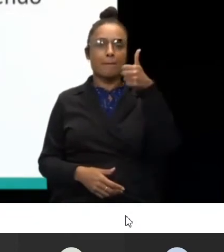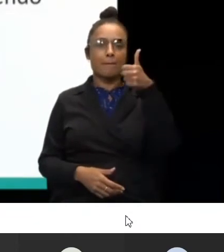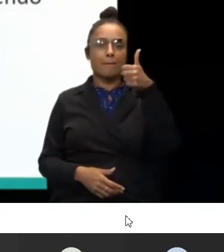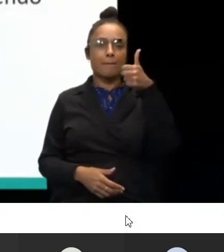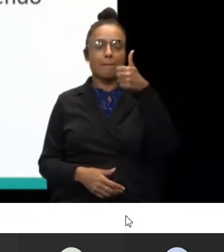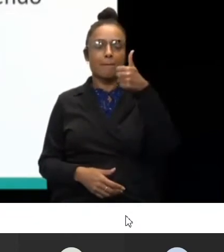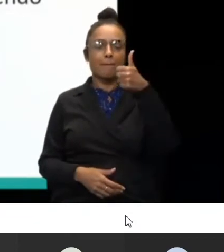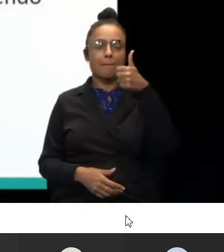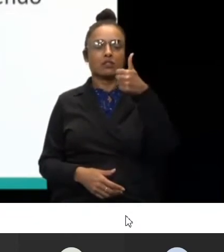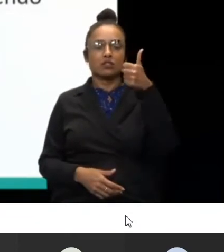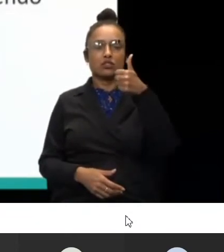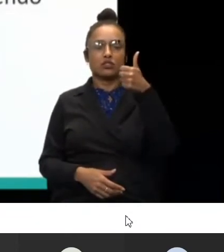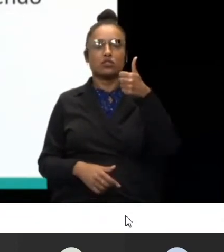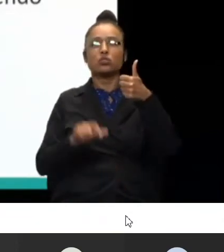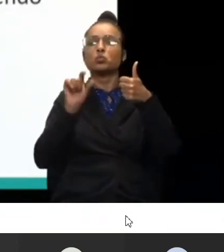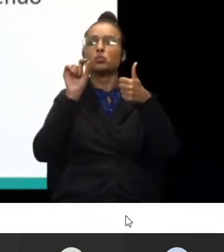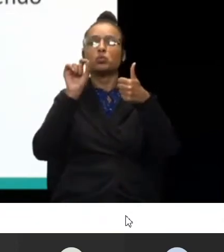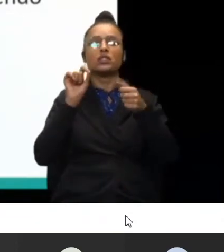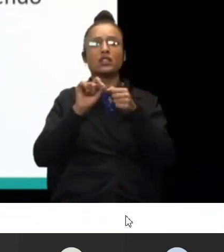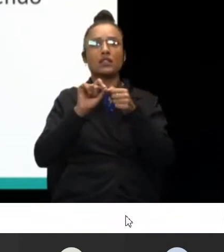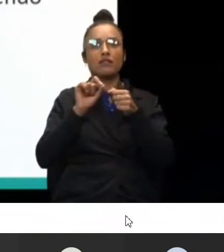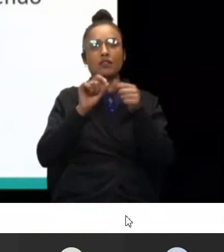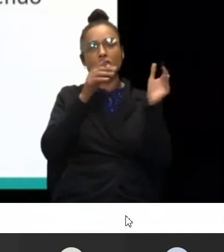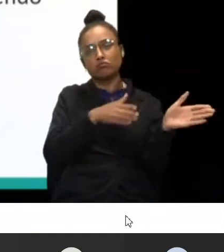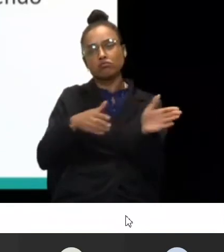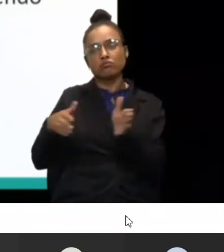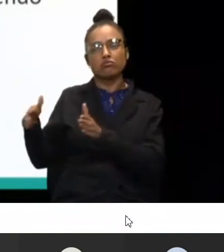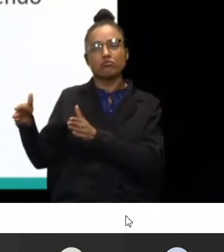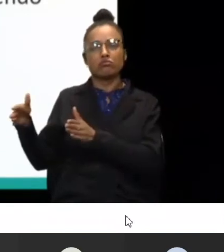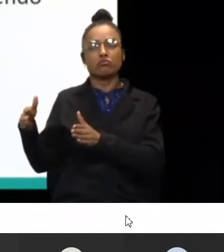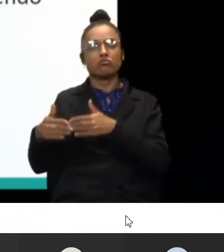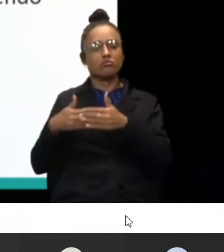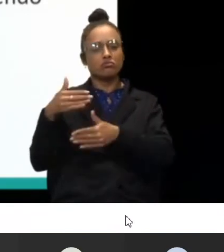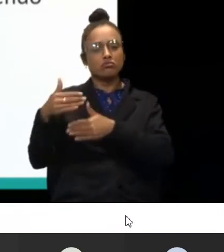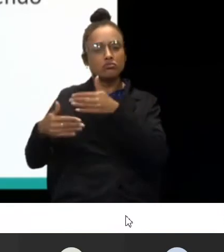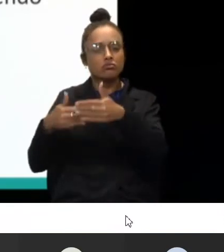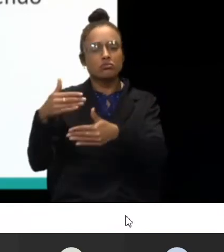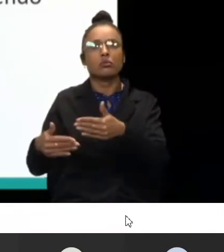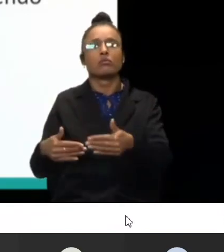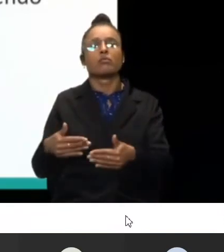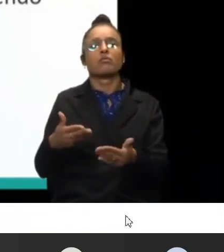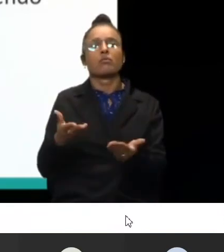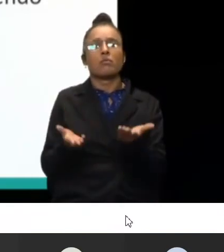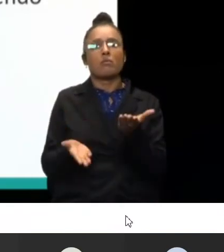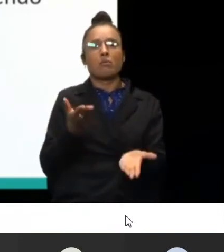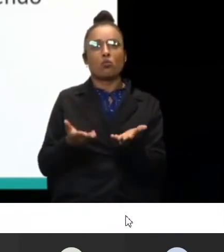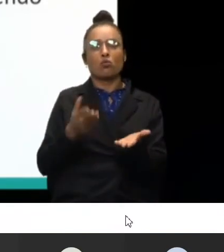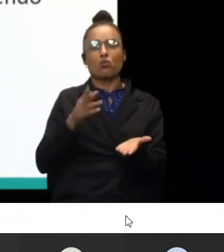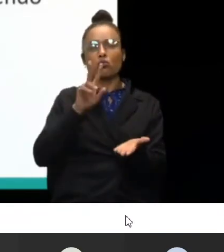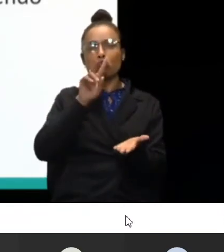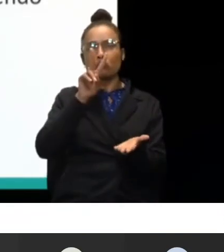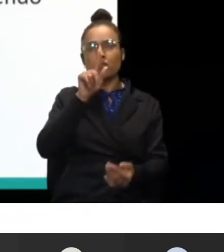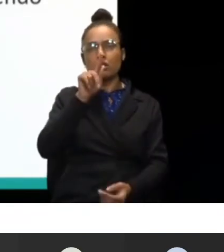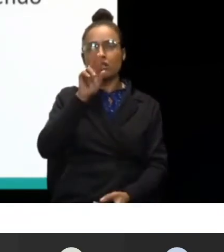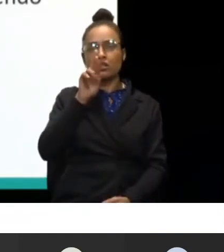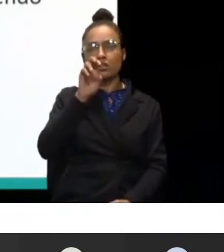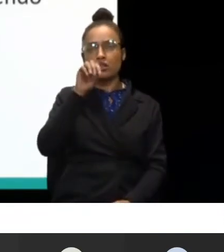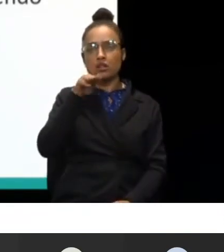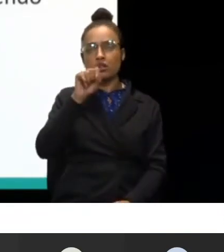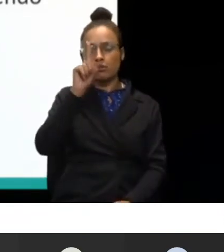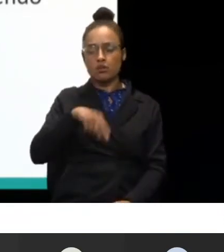Primeiro passo a ser realizado nesse procedimento: pesar 2 gramas da amostra de